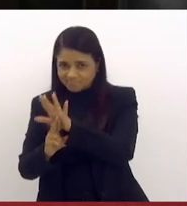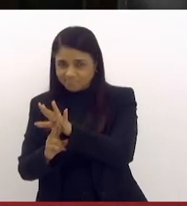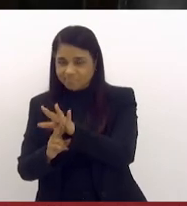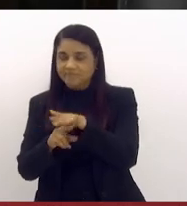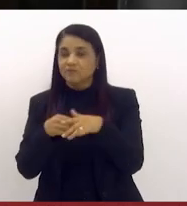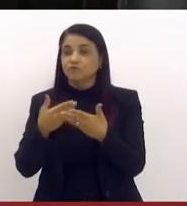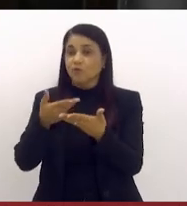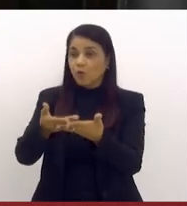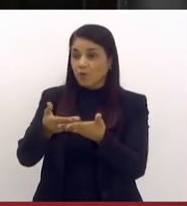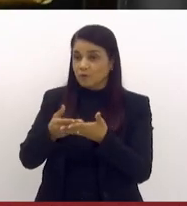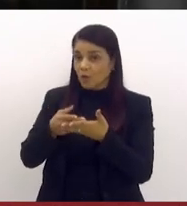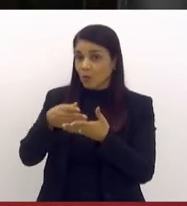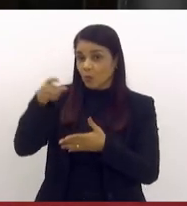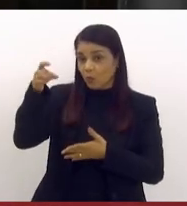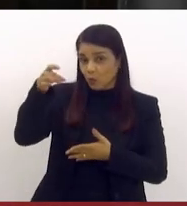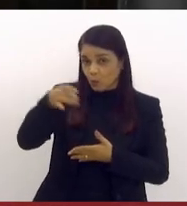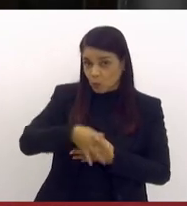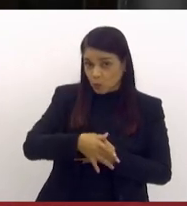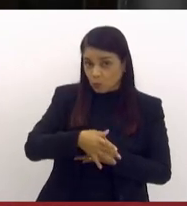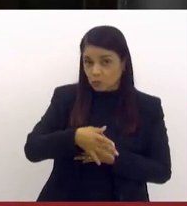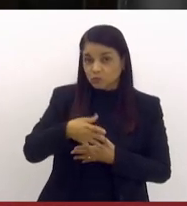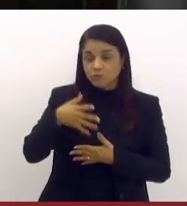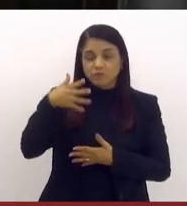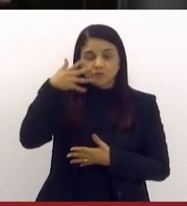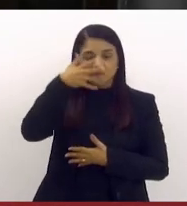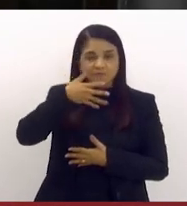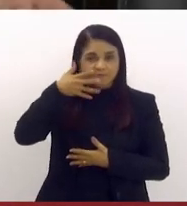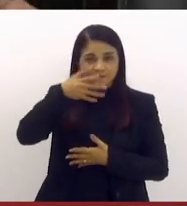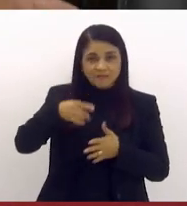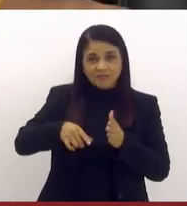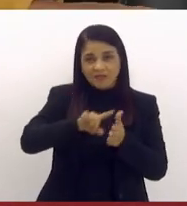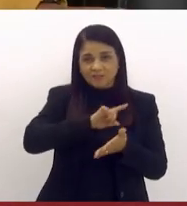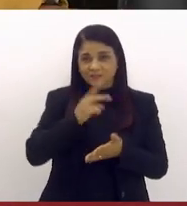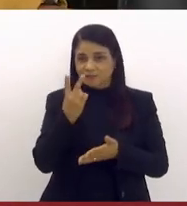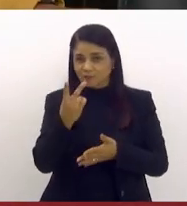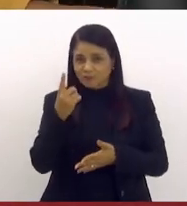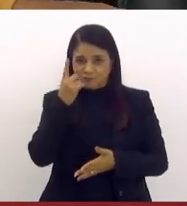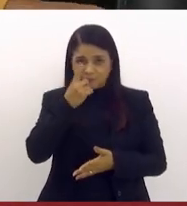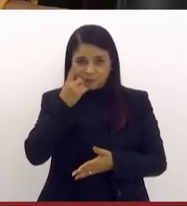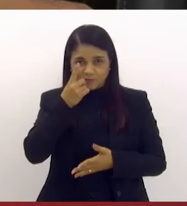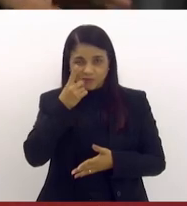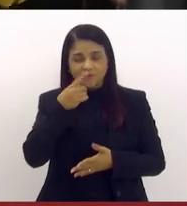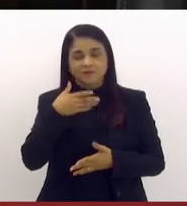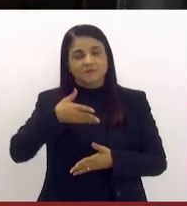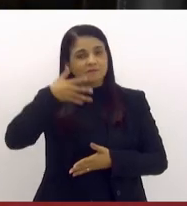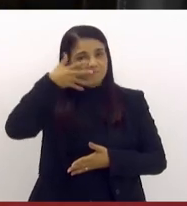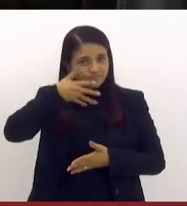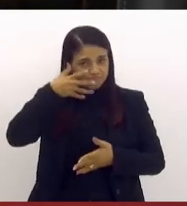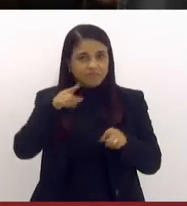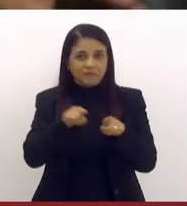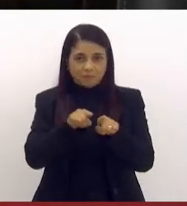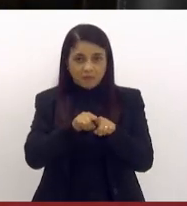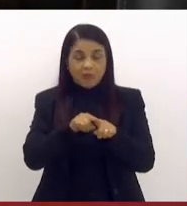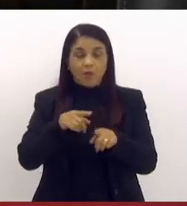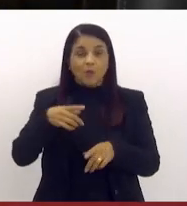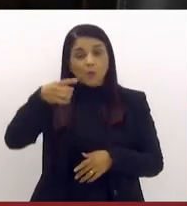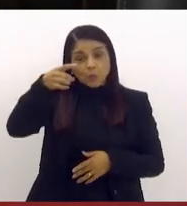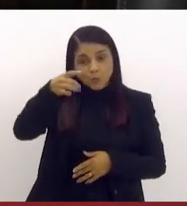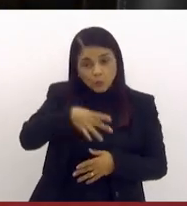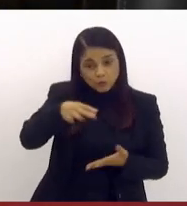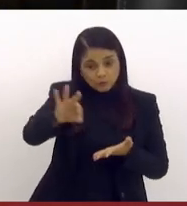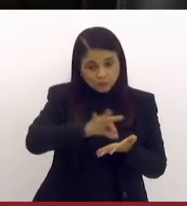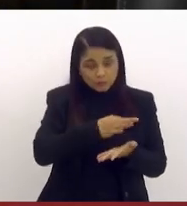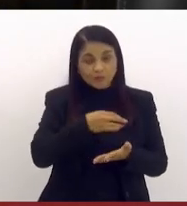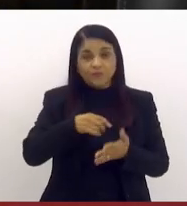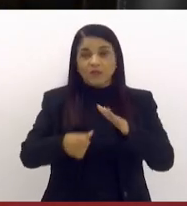vou convidar o último a falar antes das duas deputadas que também vão fazer a sua saudação mas o último inscrito aqui é